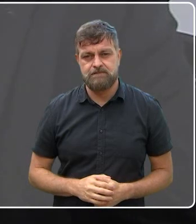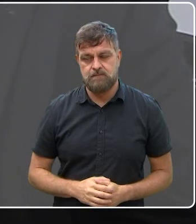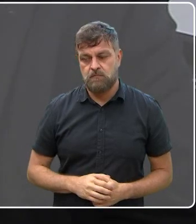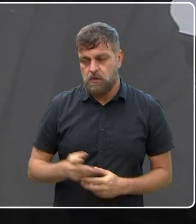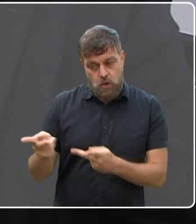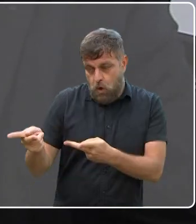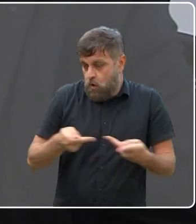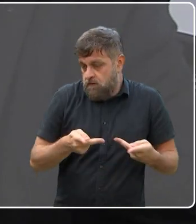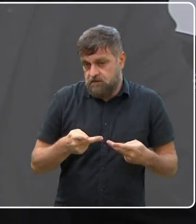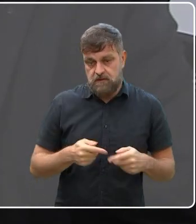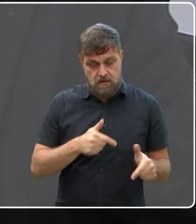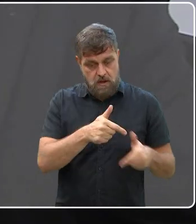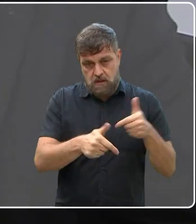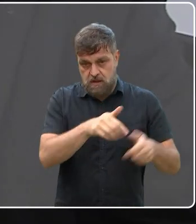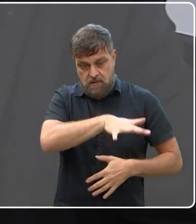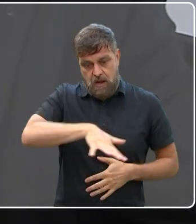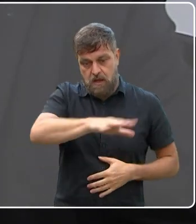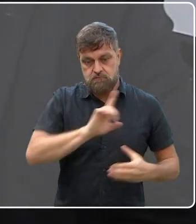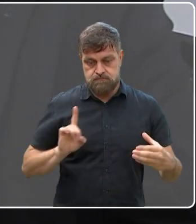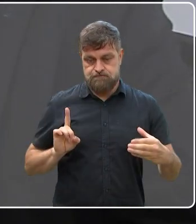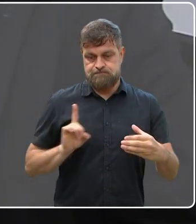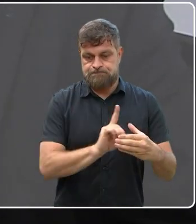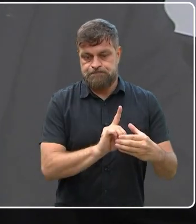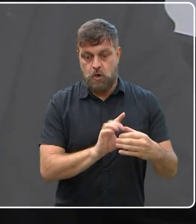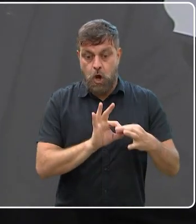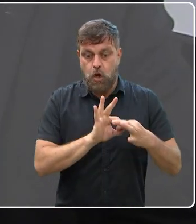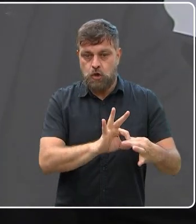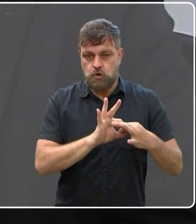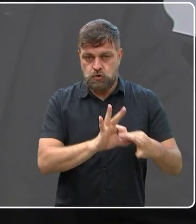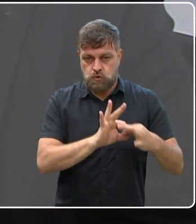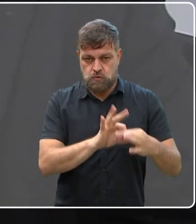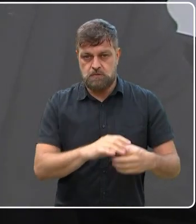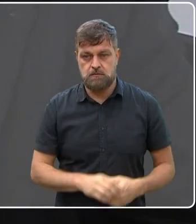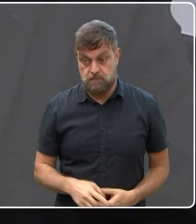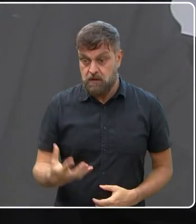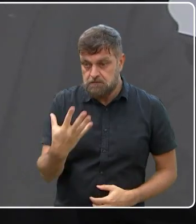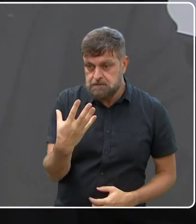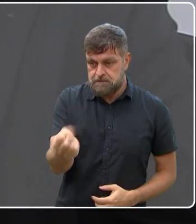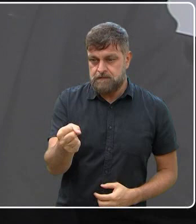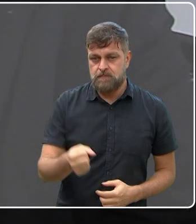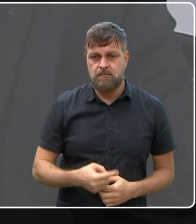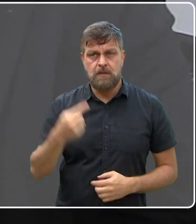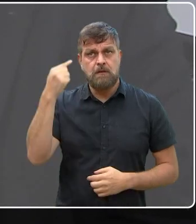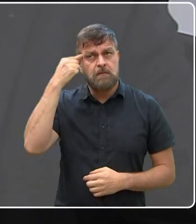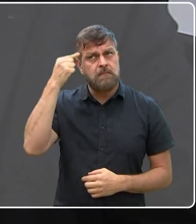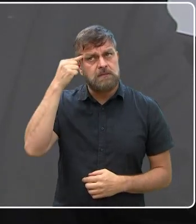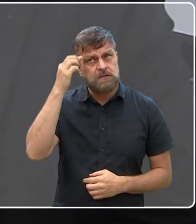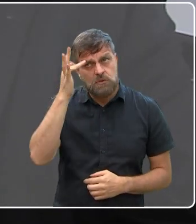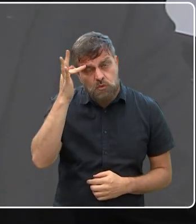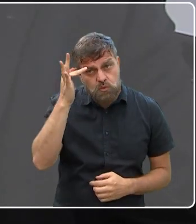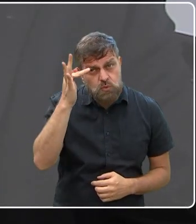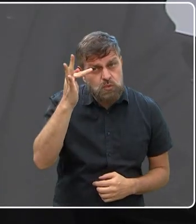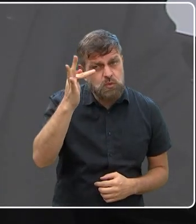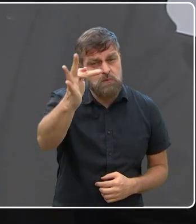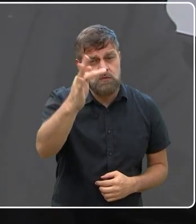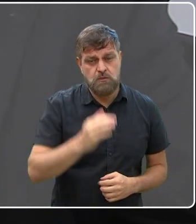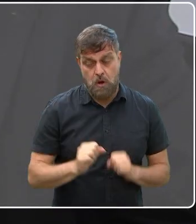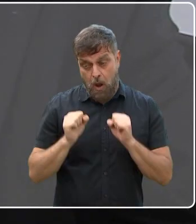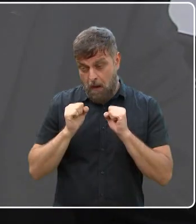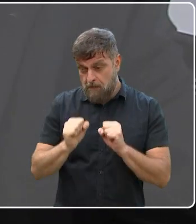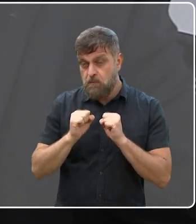e eu já chamei ele para compor minha equipe, né? E aí já pensando no futuro, né,